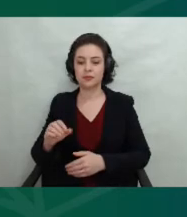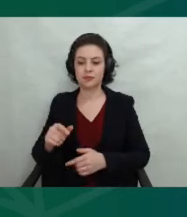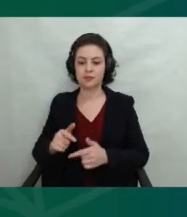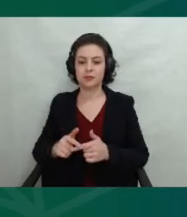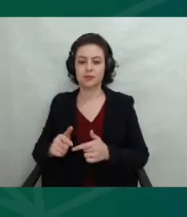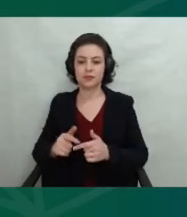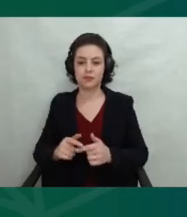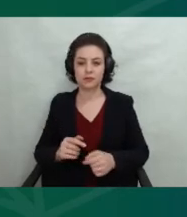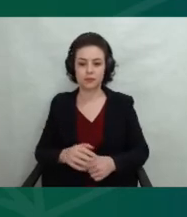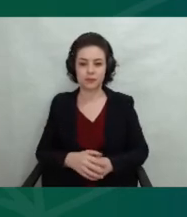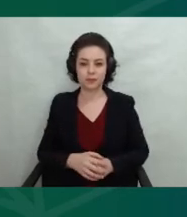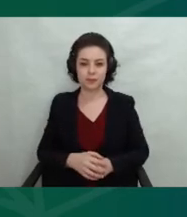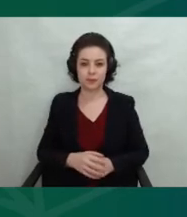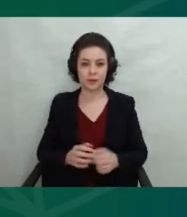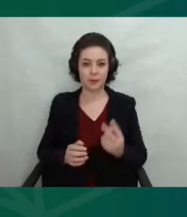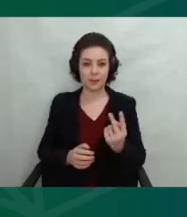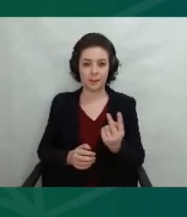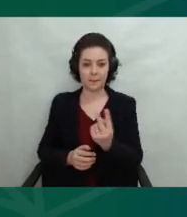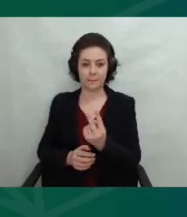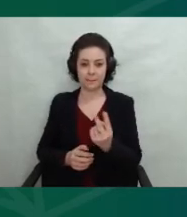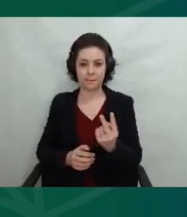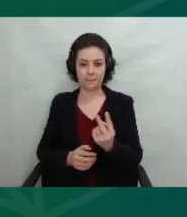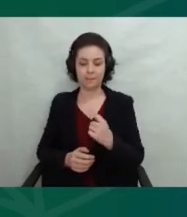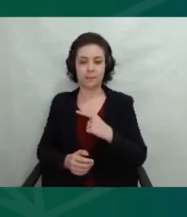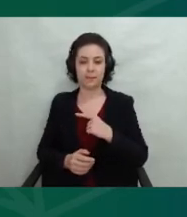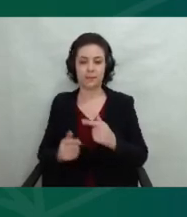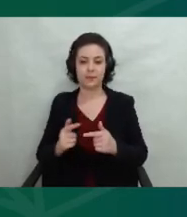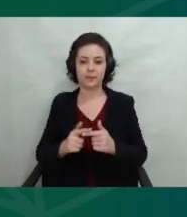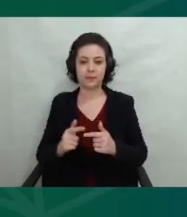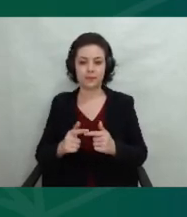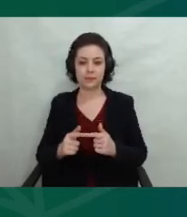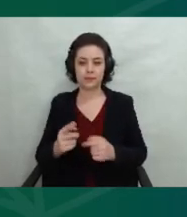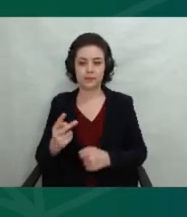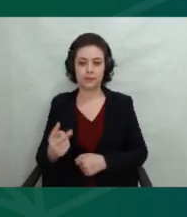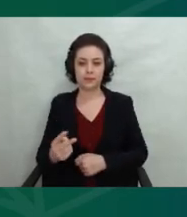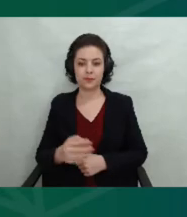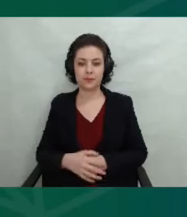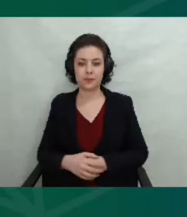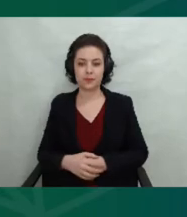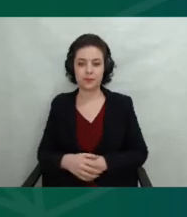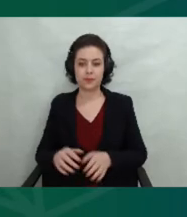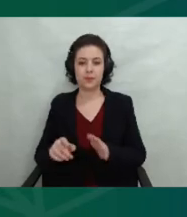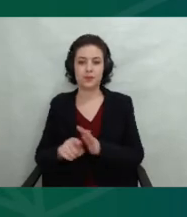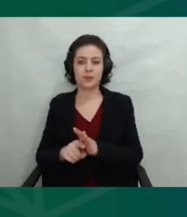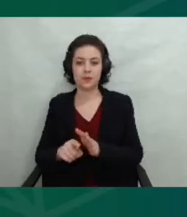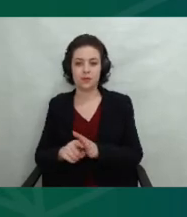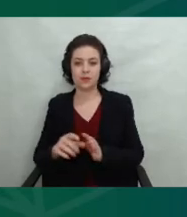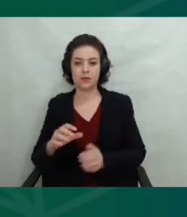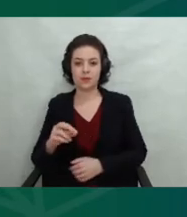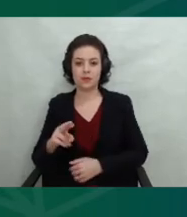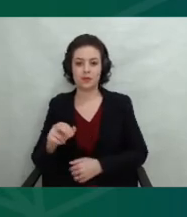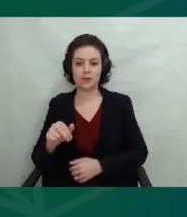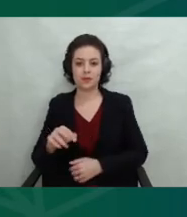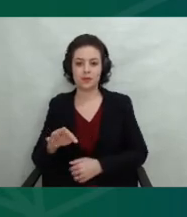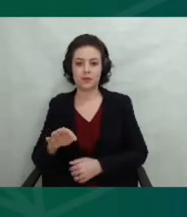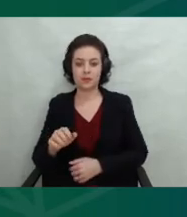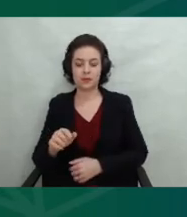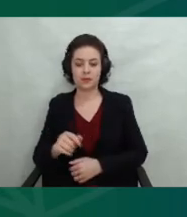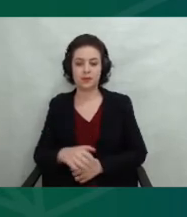exemplos, tanto o corante negativo, os animais tratados com corante negativo, os animais